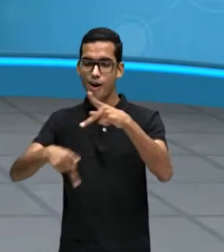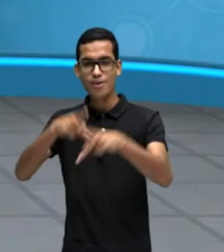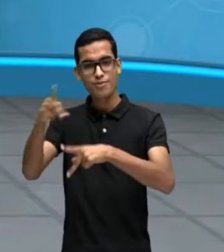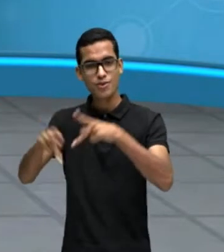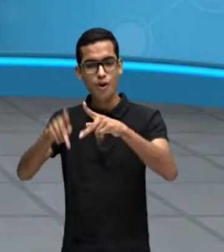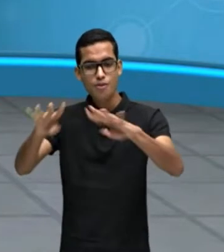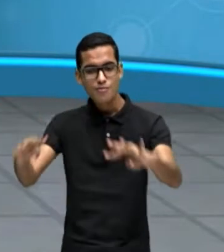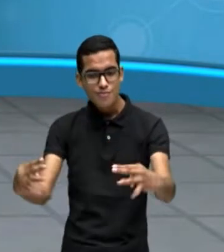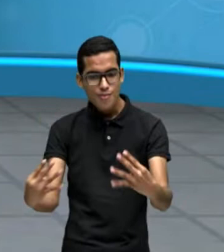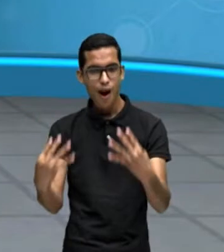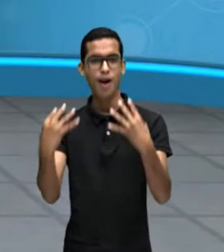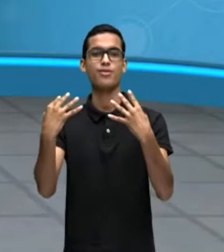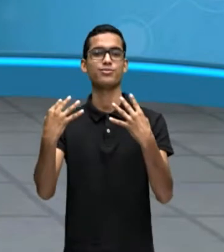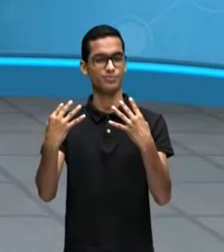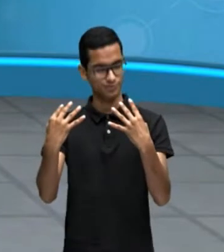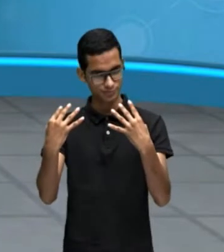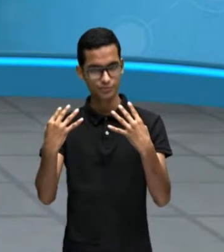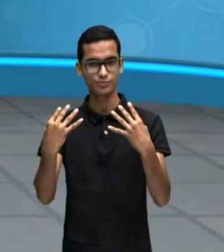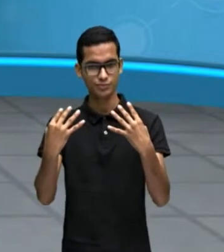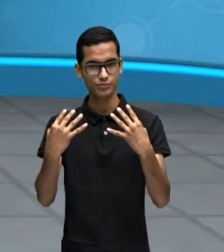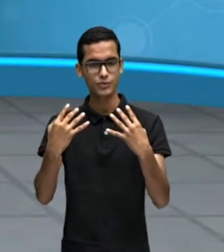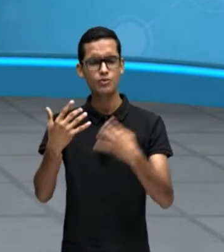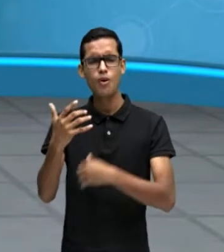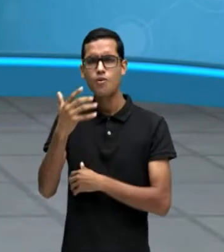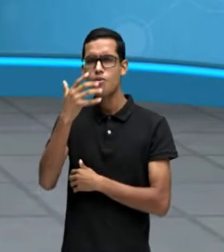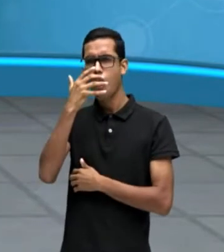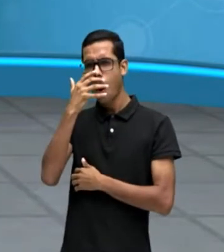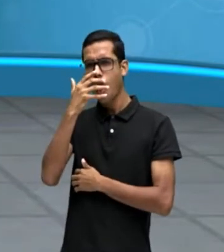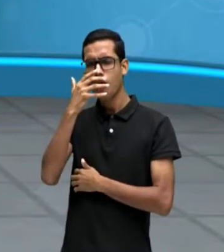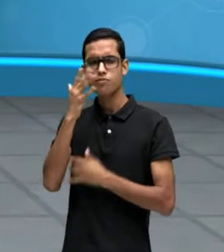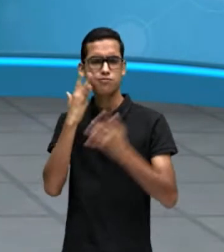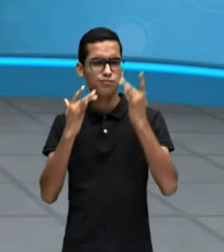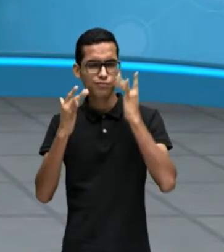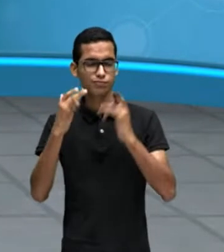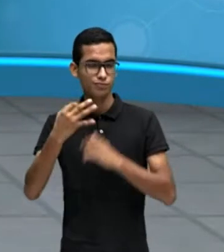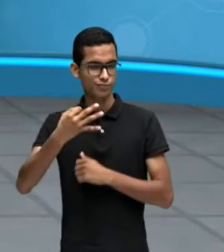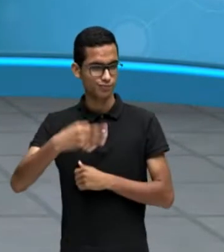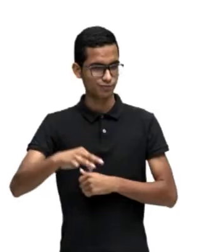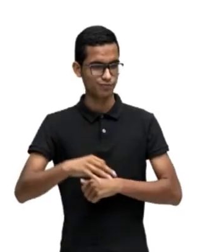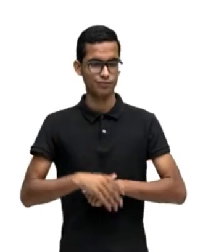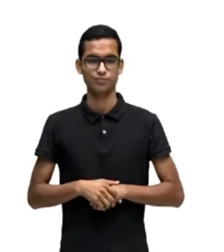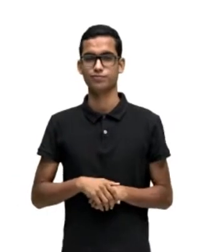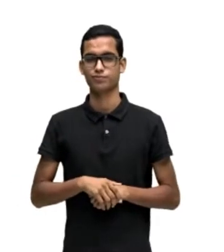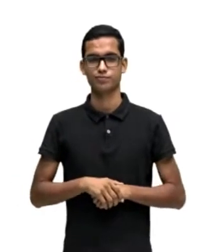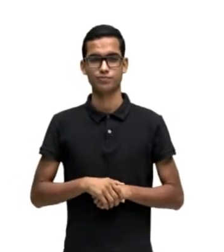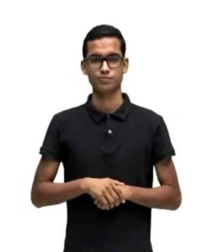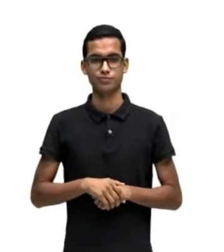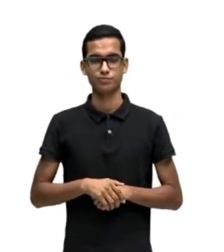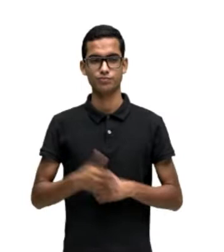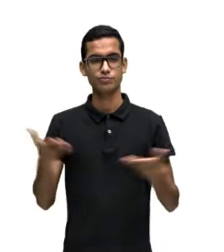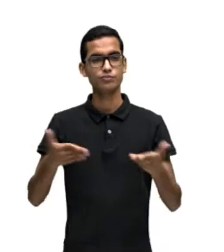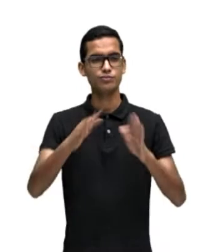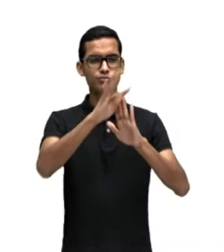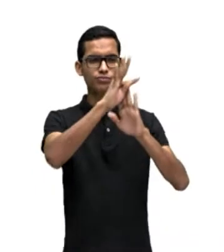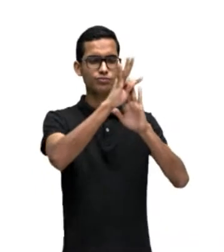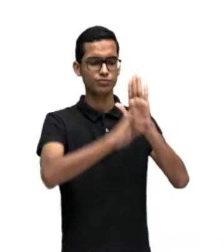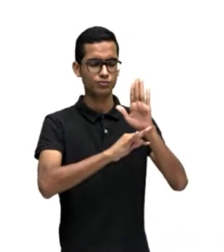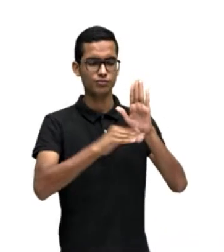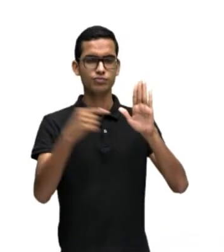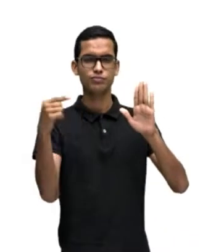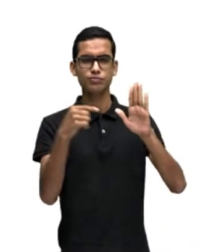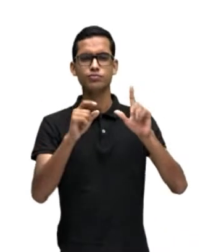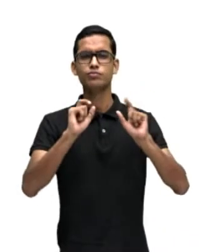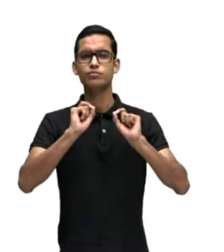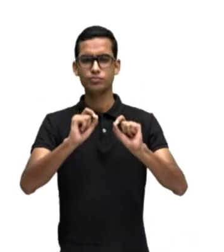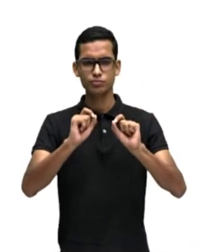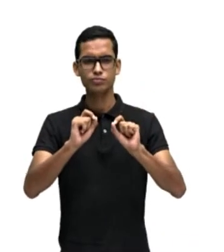pessoas que vão assistir, que vão apreciar essa ação cênica. Agora vamos falar um pouco sobre o texto. O texto é a obra de